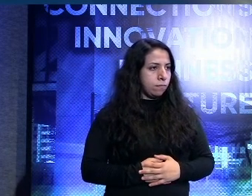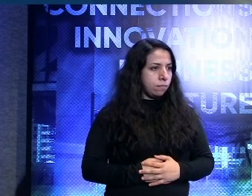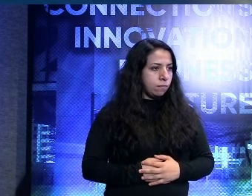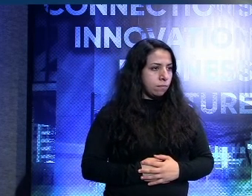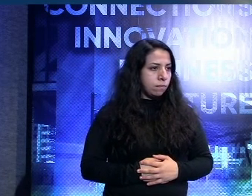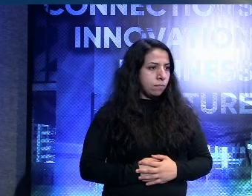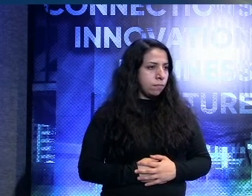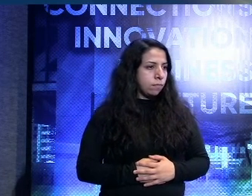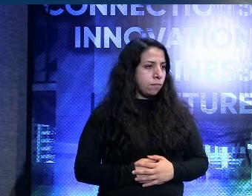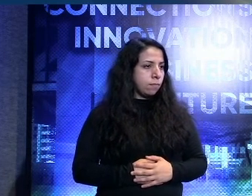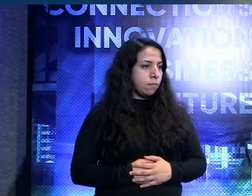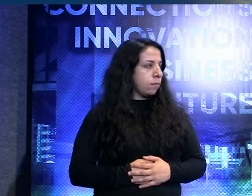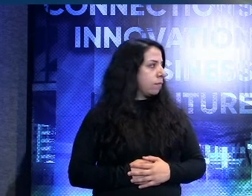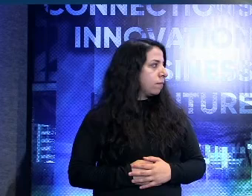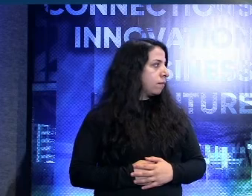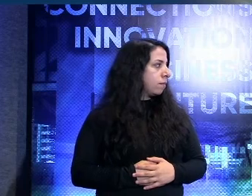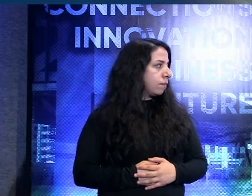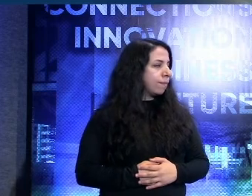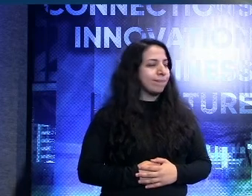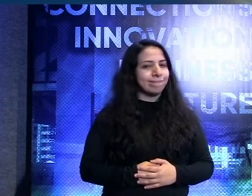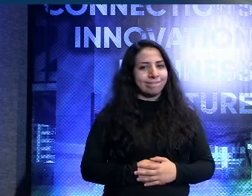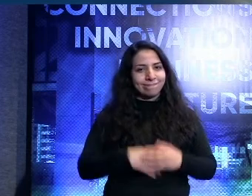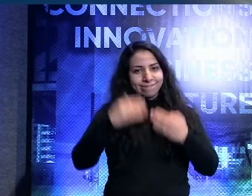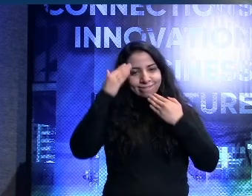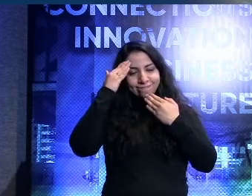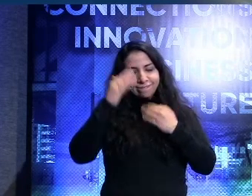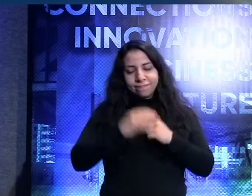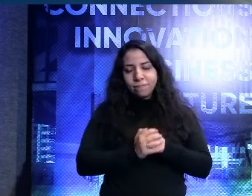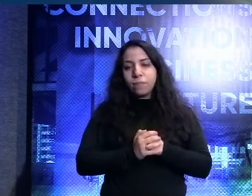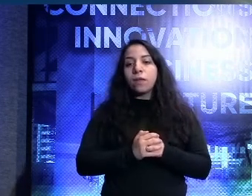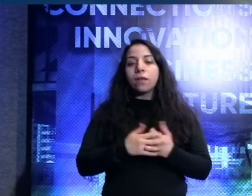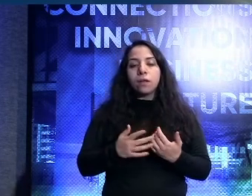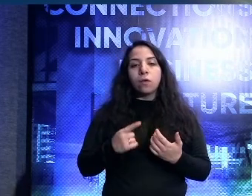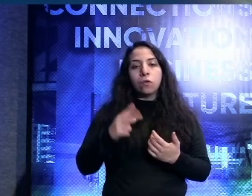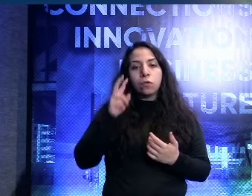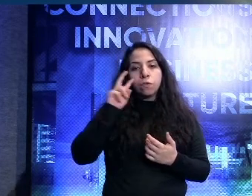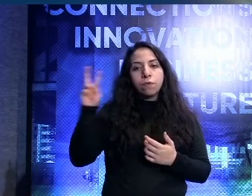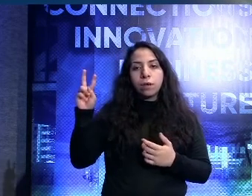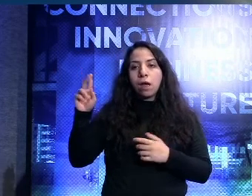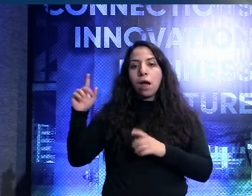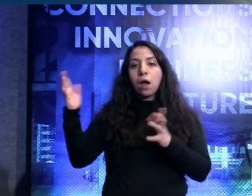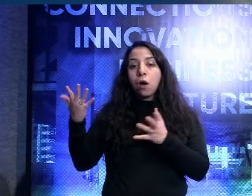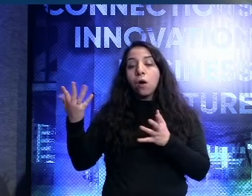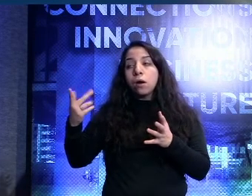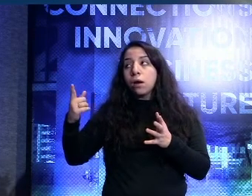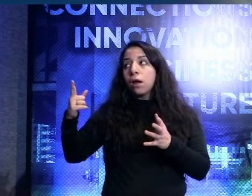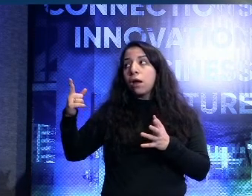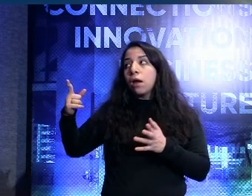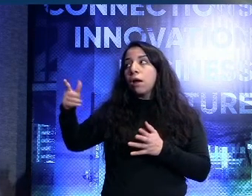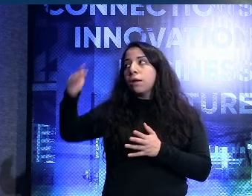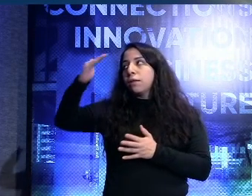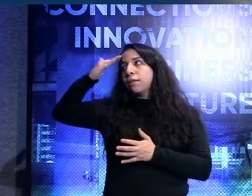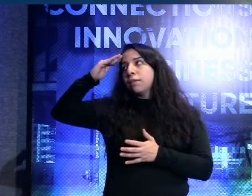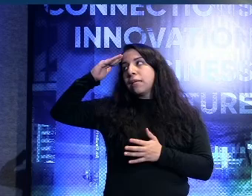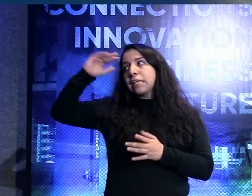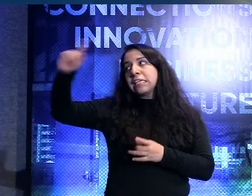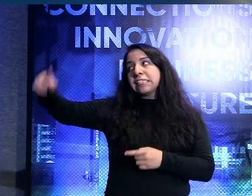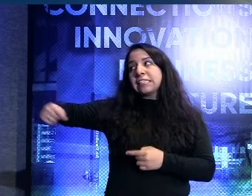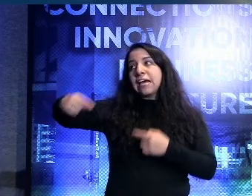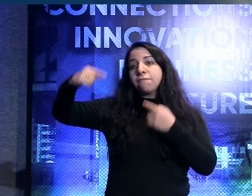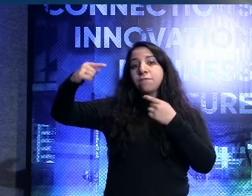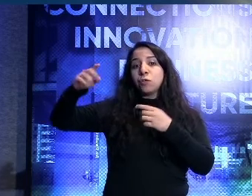Mas, muito obrigado. Quando a gente começa a olhar para esse cenário, é importante a gente entender os desafios da engenharia do